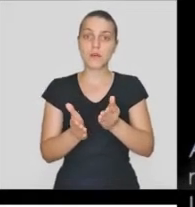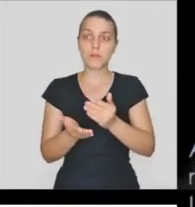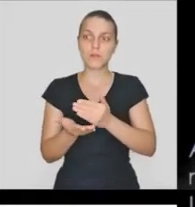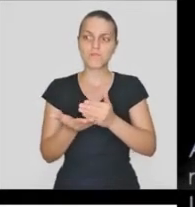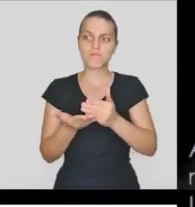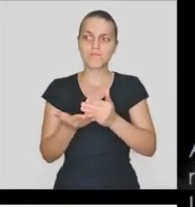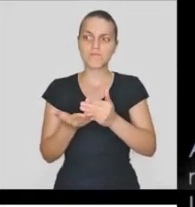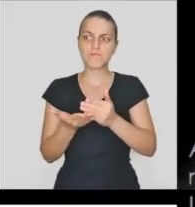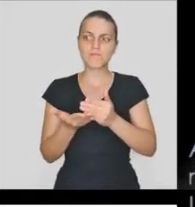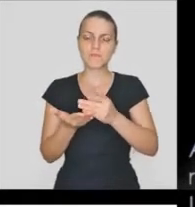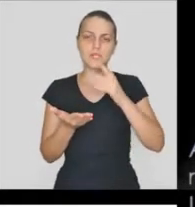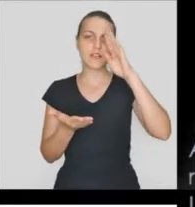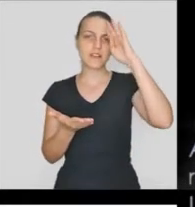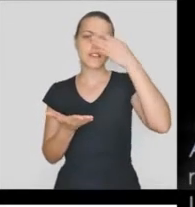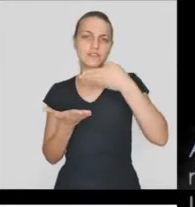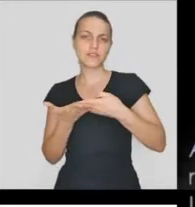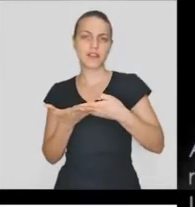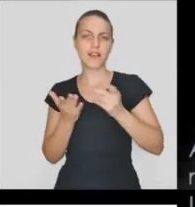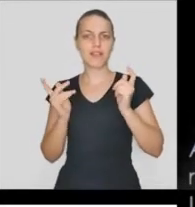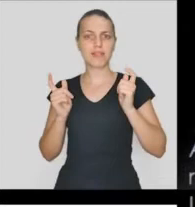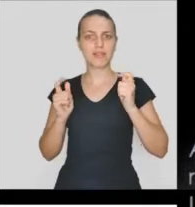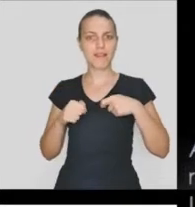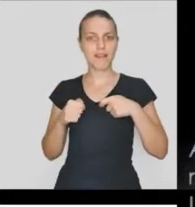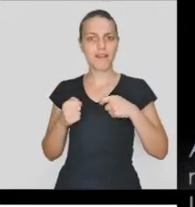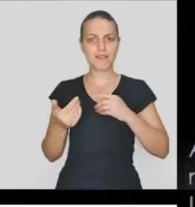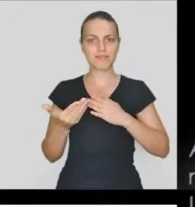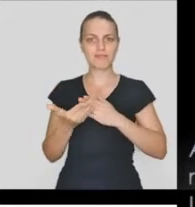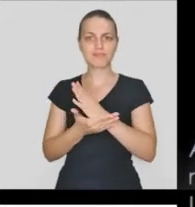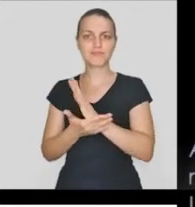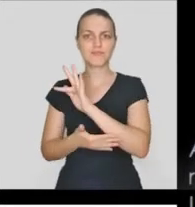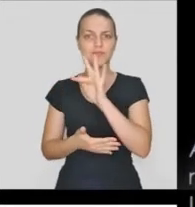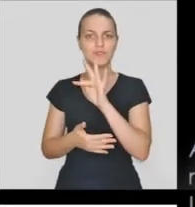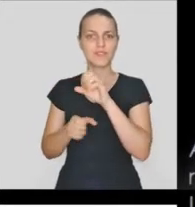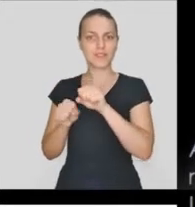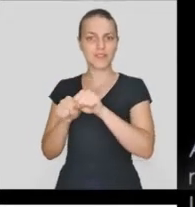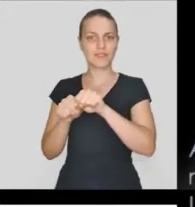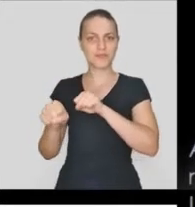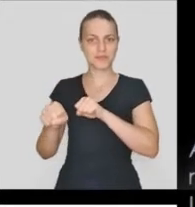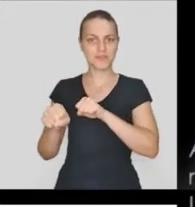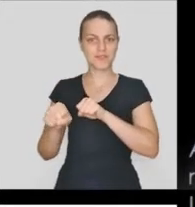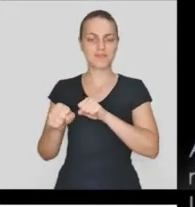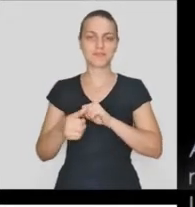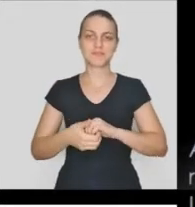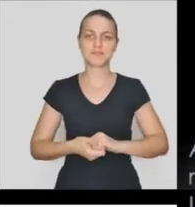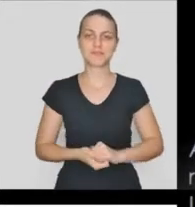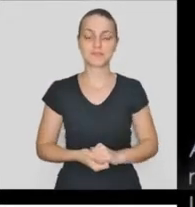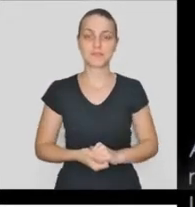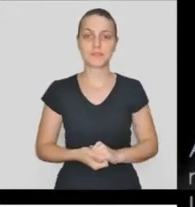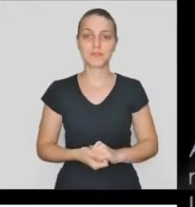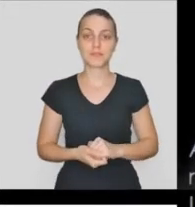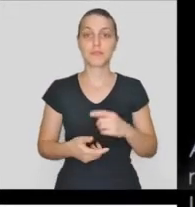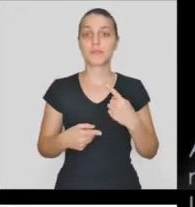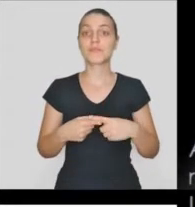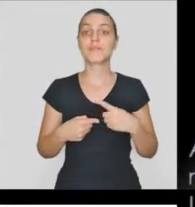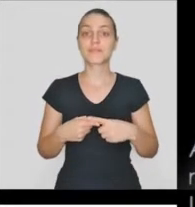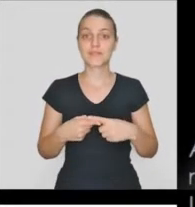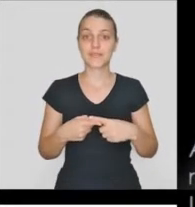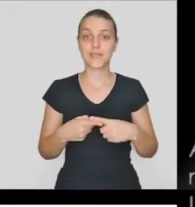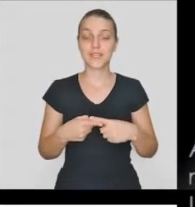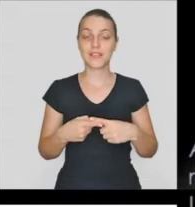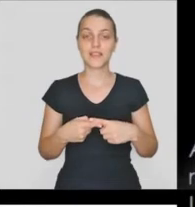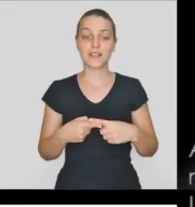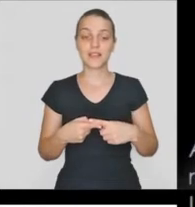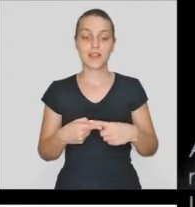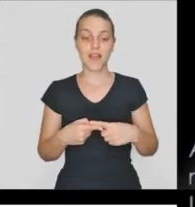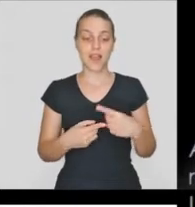que tinham condições sim de chegar até o curso universitário e completar uma carreira superior. Isso porque